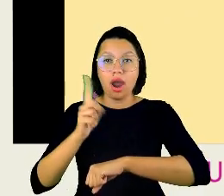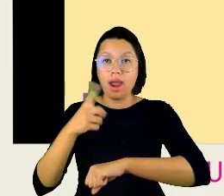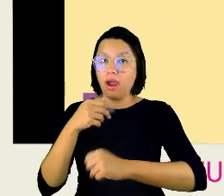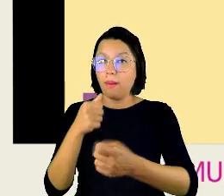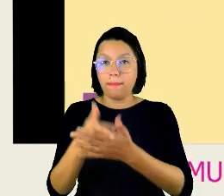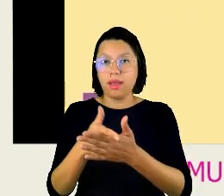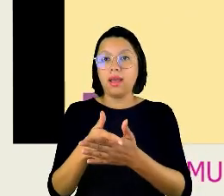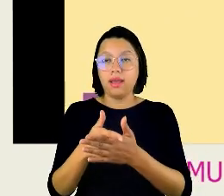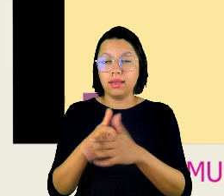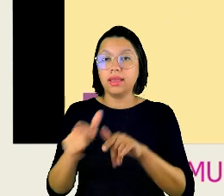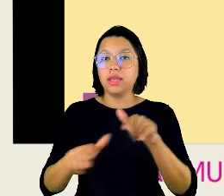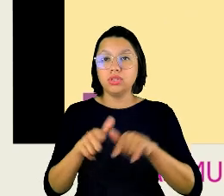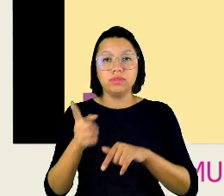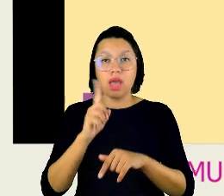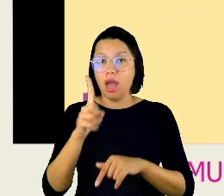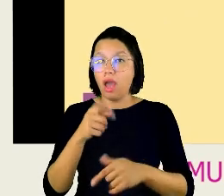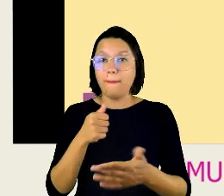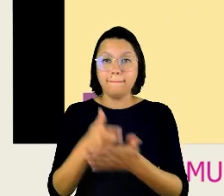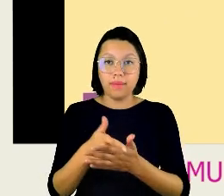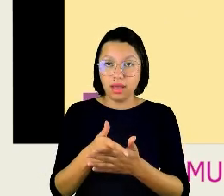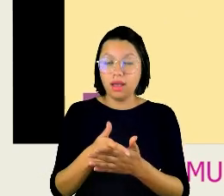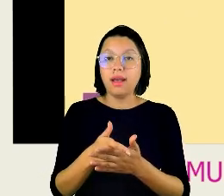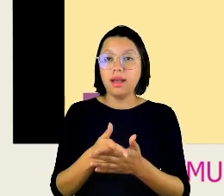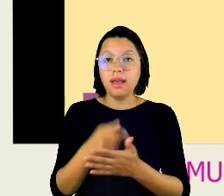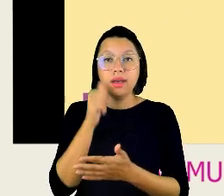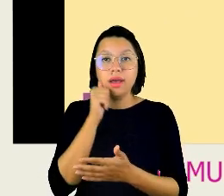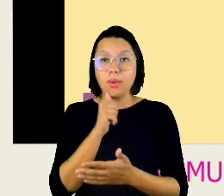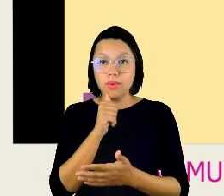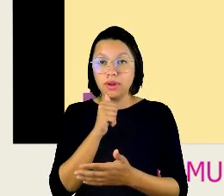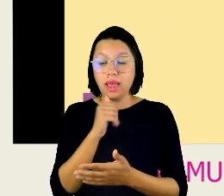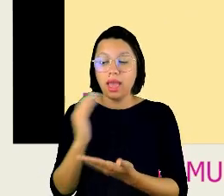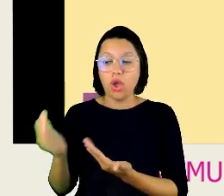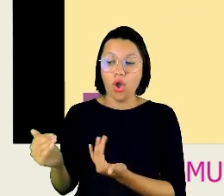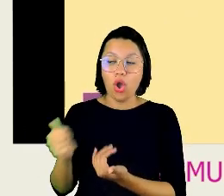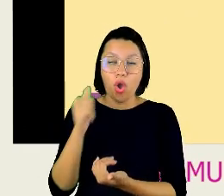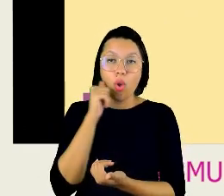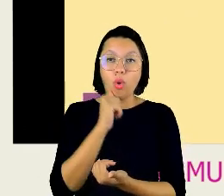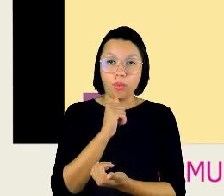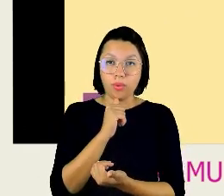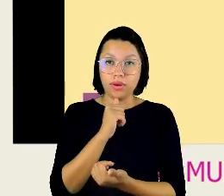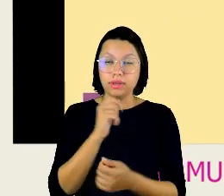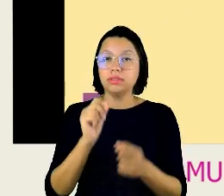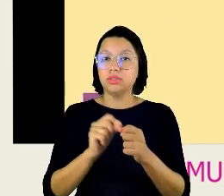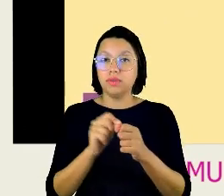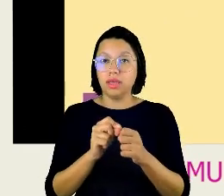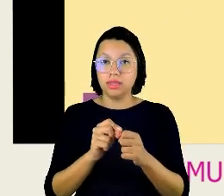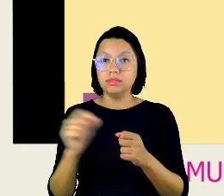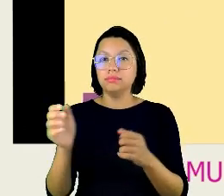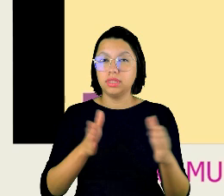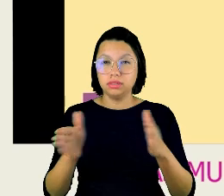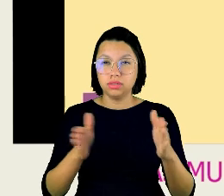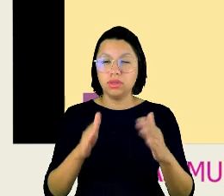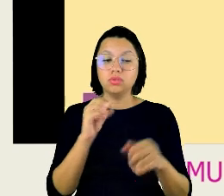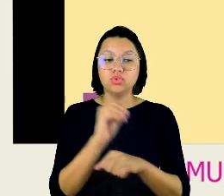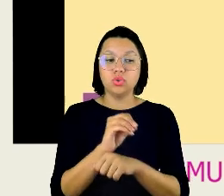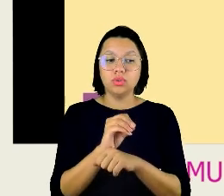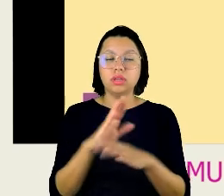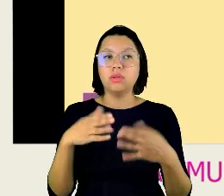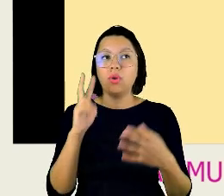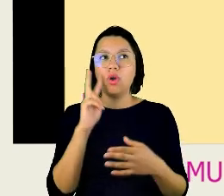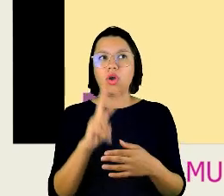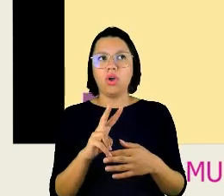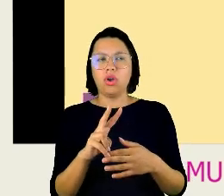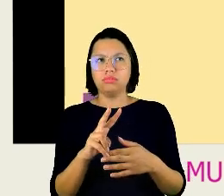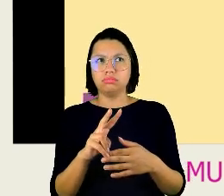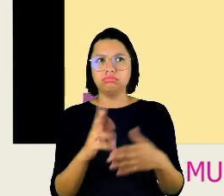pagas, né? São atividades não remuneradas que mulheres e meninas dedicam nessa esfera do cuidado. Então, quando a gente olha